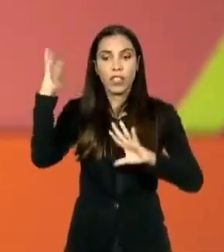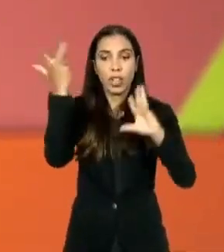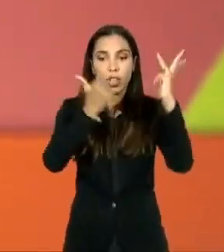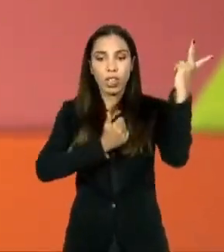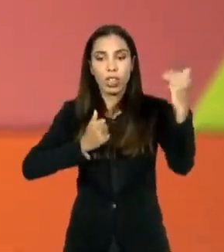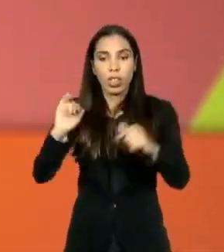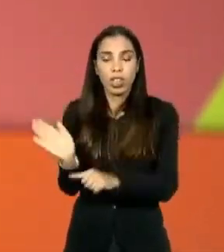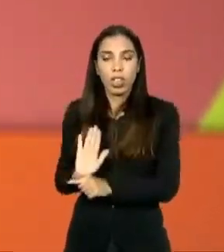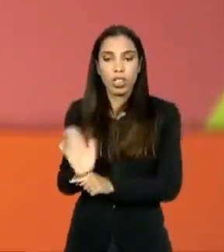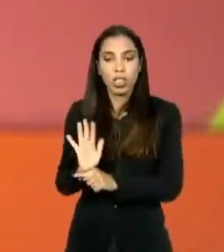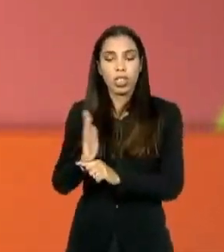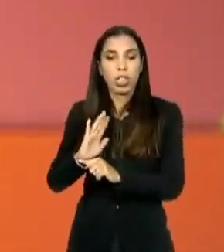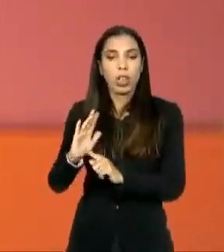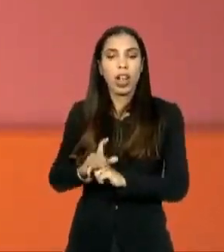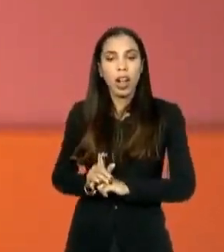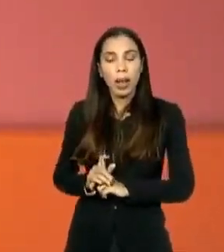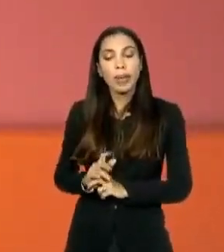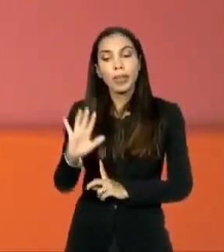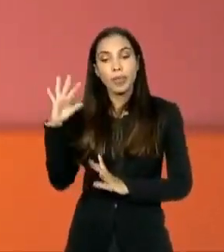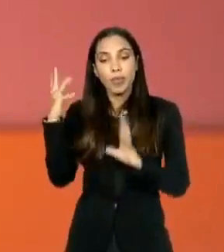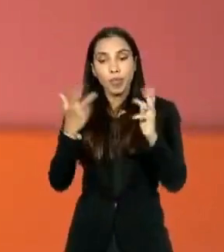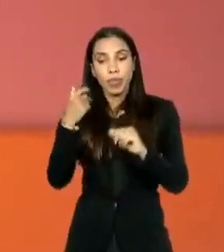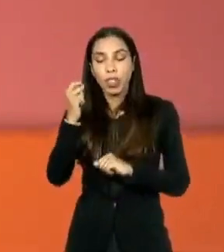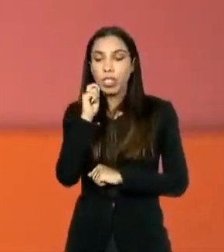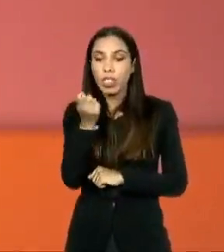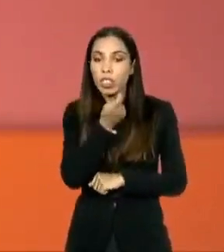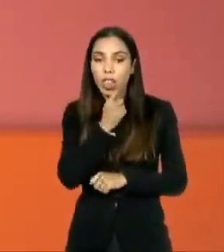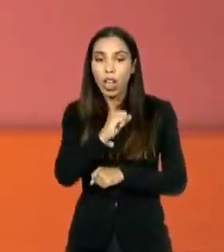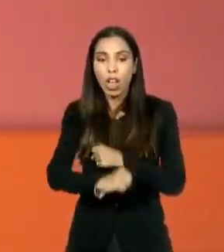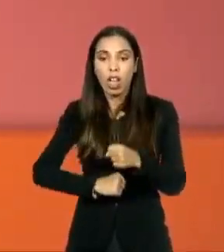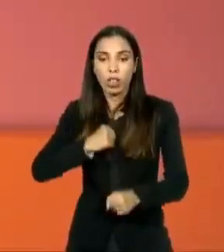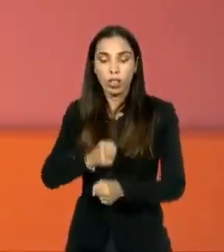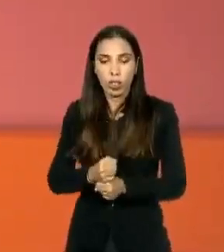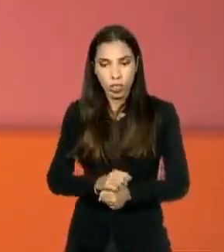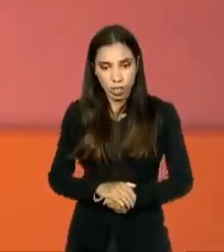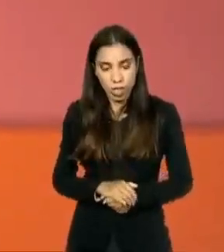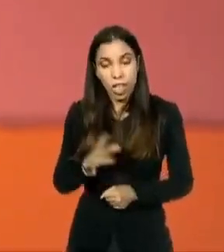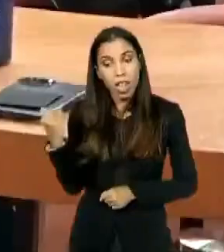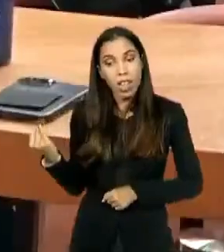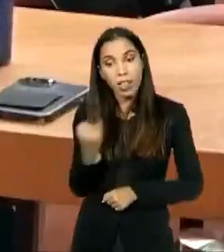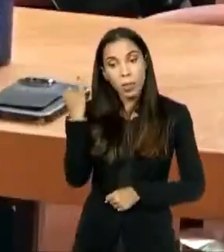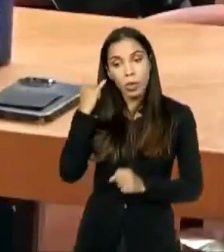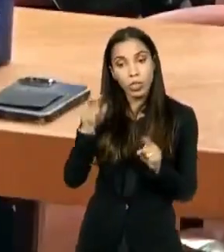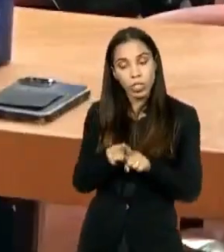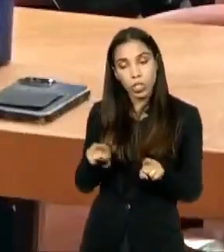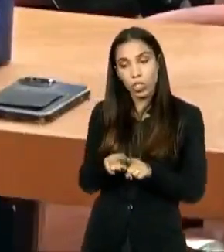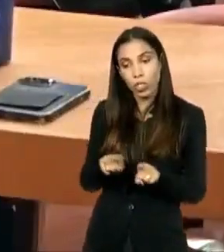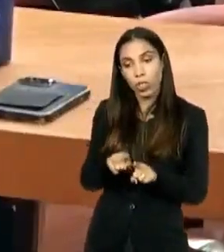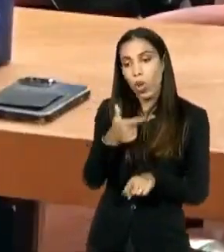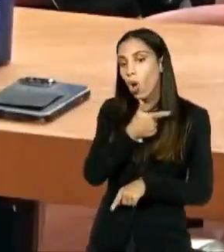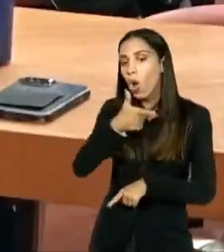cinema sobre meio ambiente, Volta Redonda, em setembro do ano que vem. Então, isso é importante também, é uma